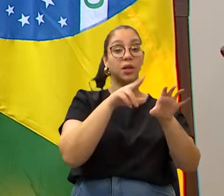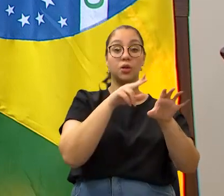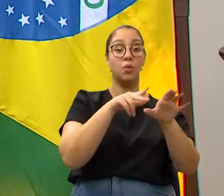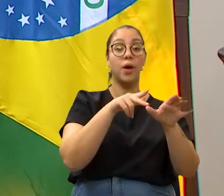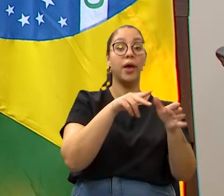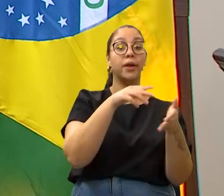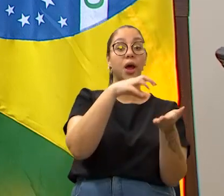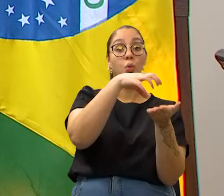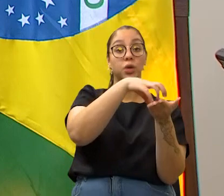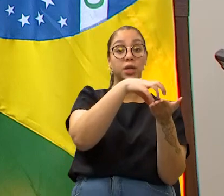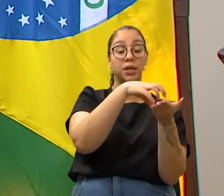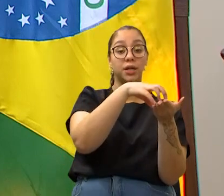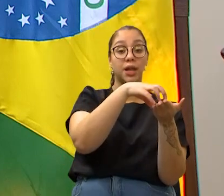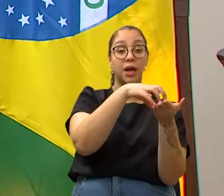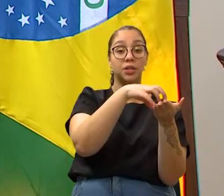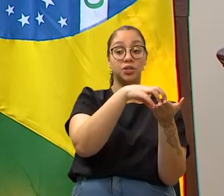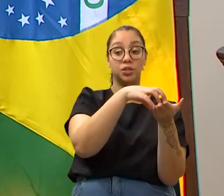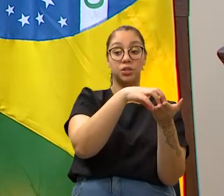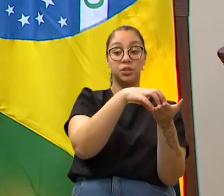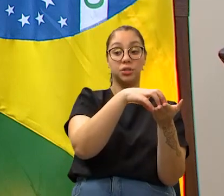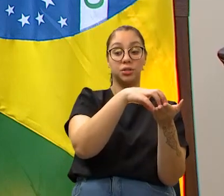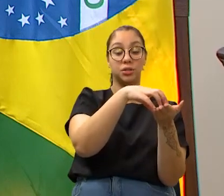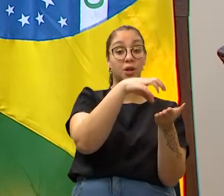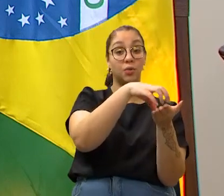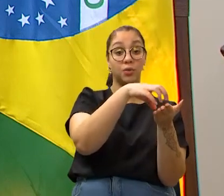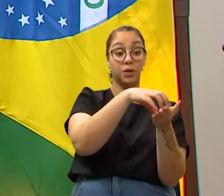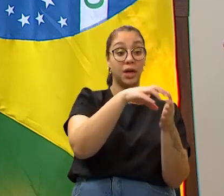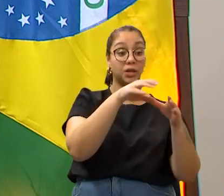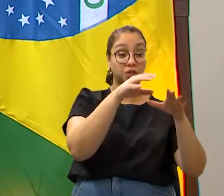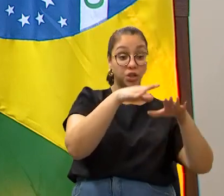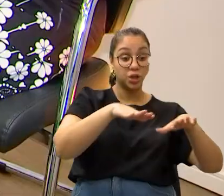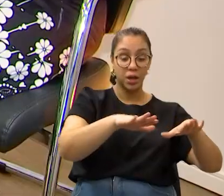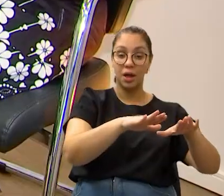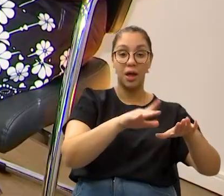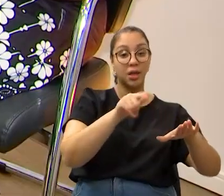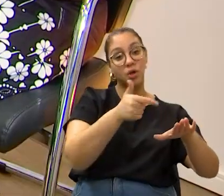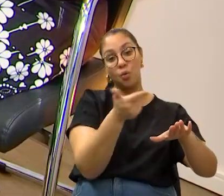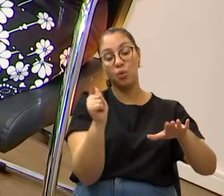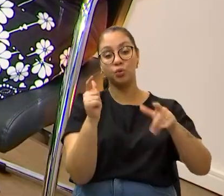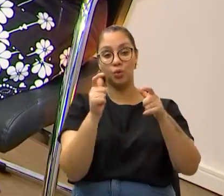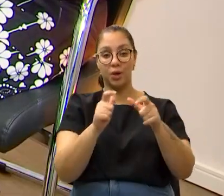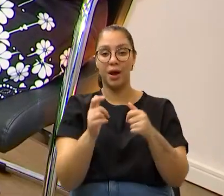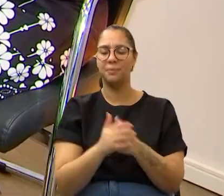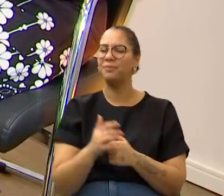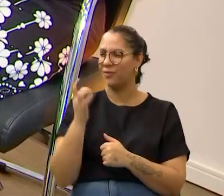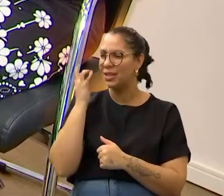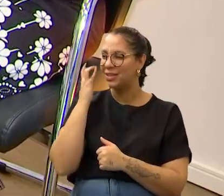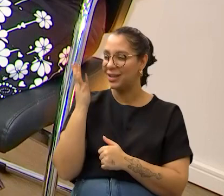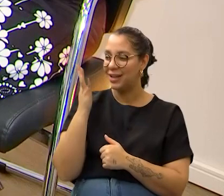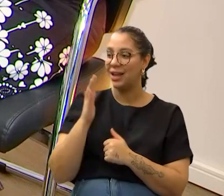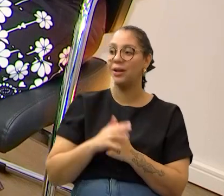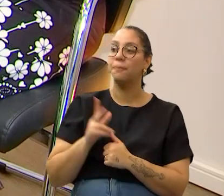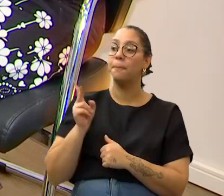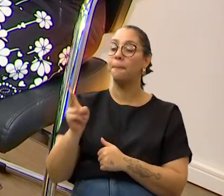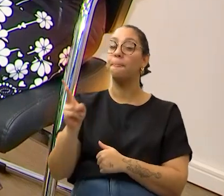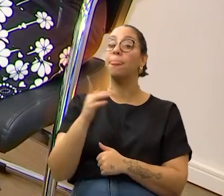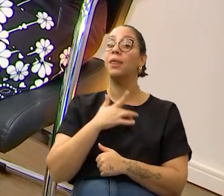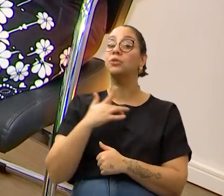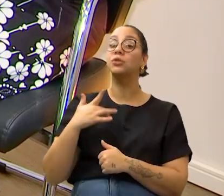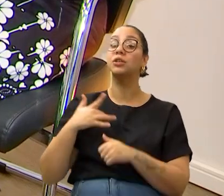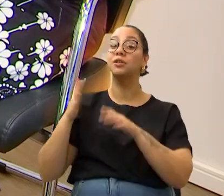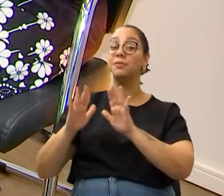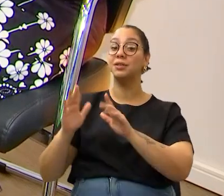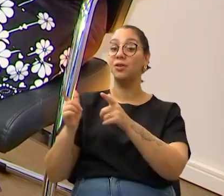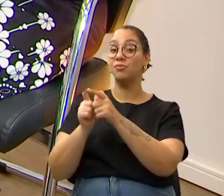unidade física, né? Vai facilitar bastante. Muito, muito. E a gente continua falando sobre saúde, mas agora um pouco